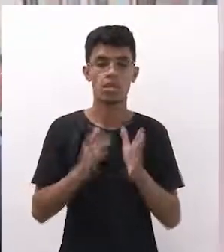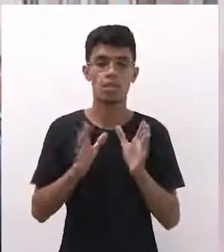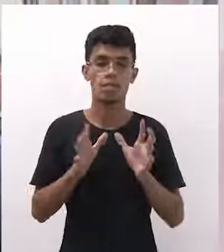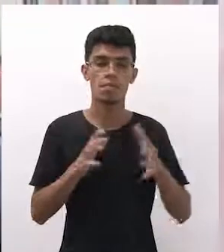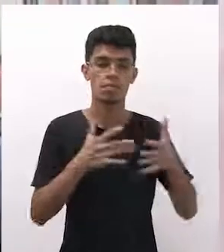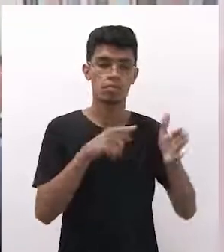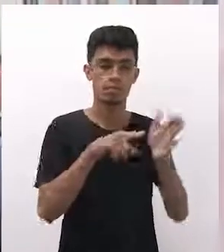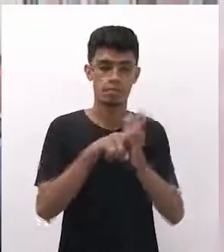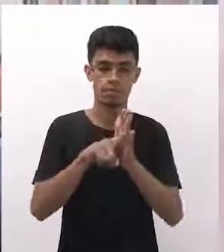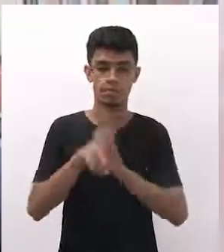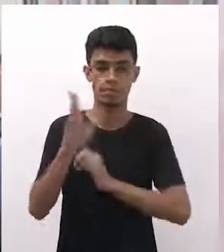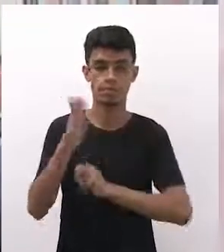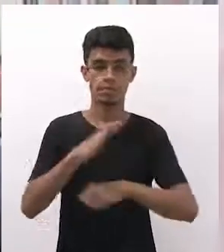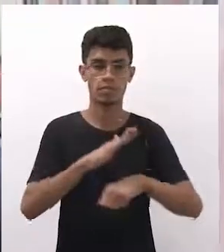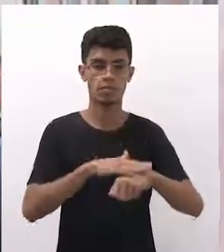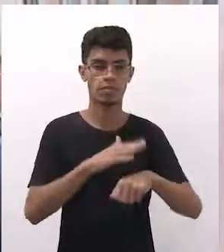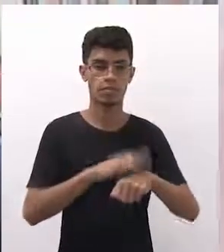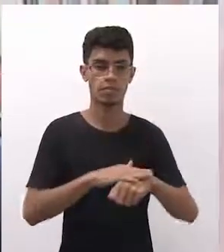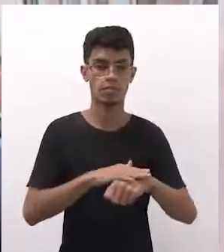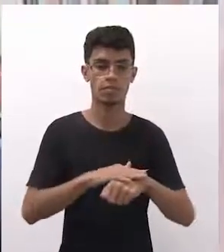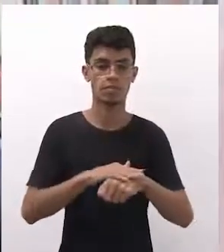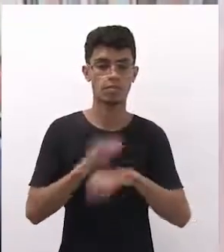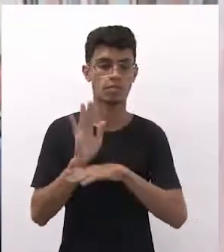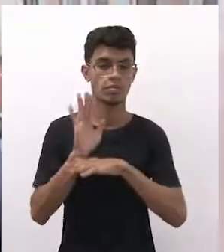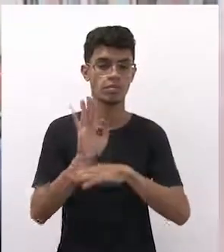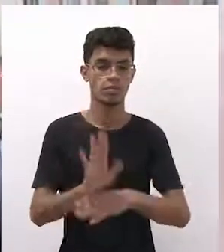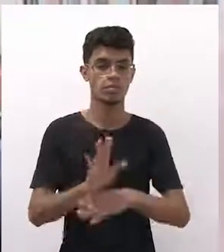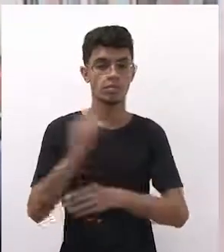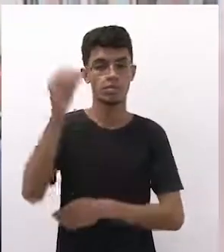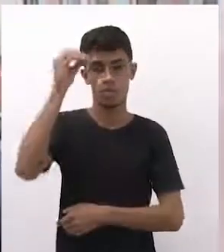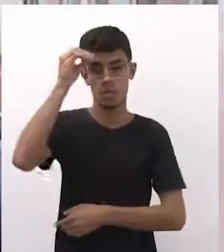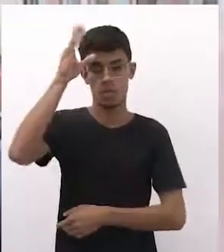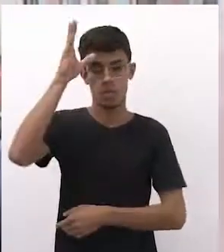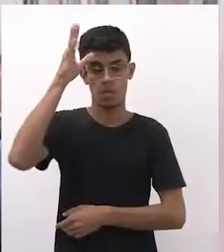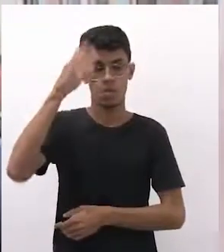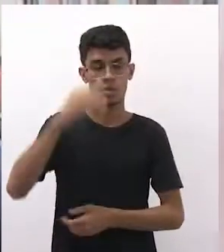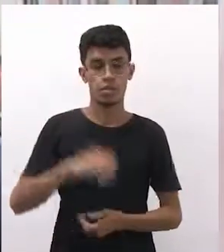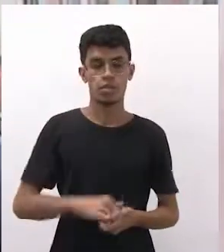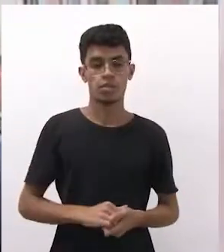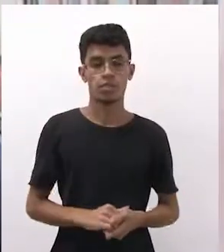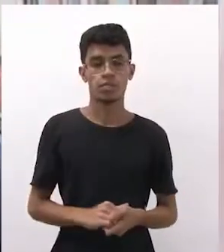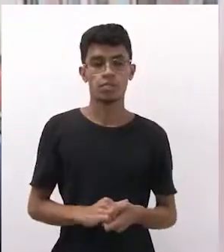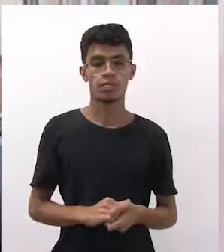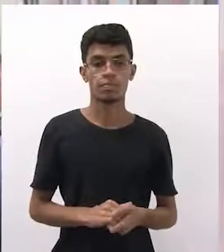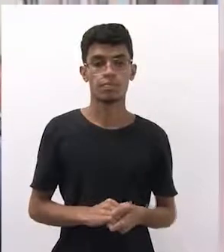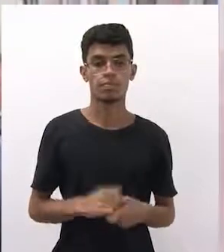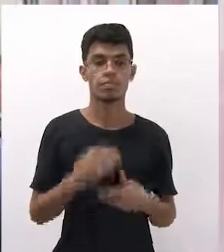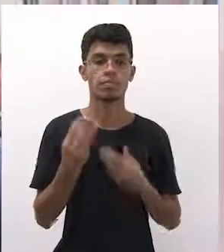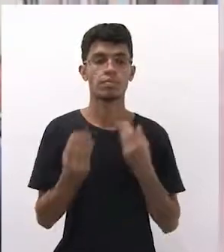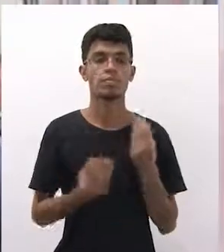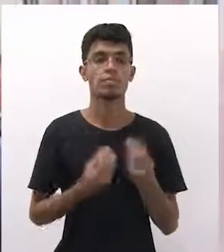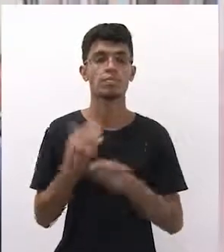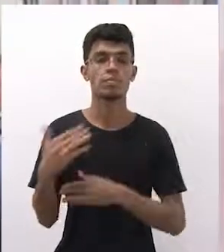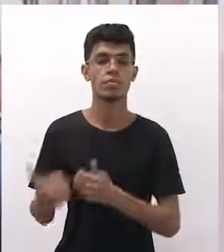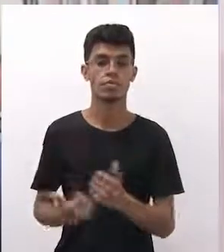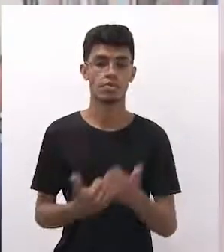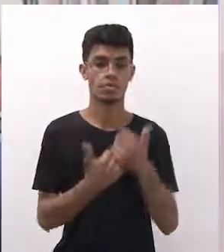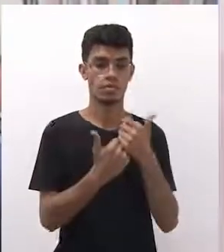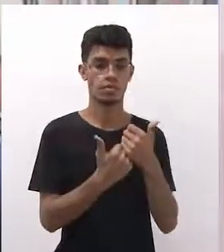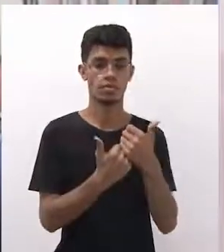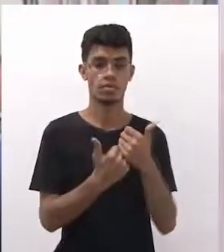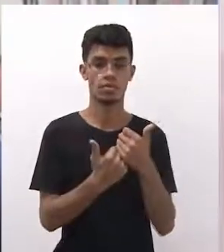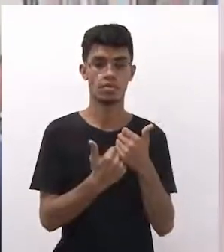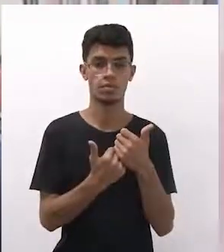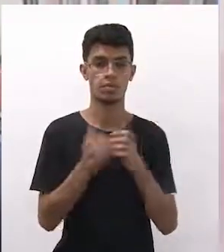pesquisas que foram feitas e podem, sem dúvida, contribuir bastante aí com o nosso conhecimento e também na forma como a gente pode apoiar, né?